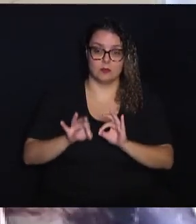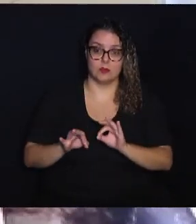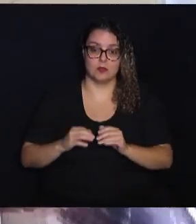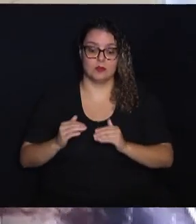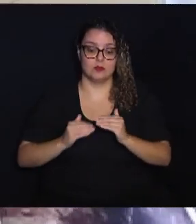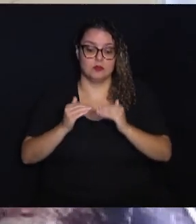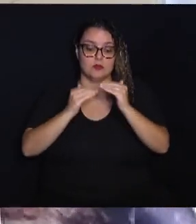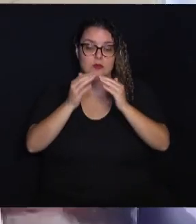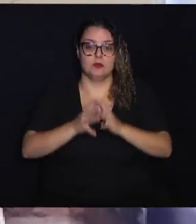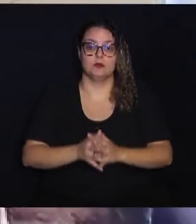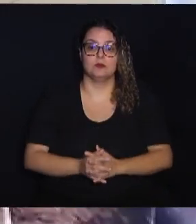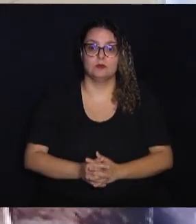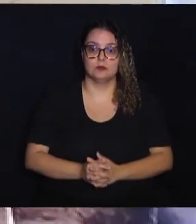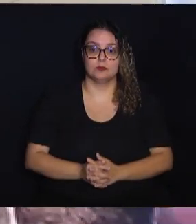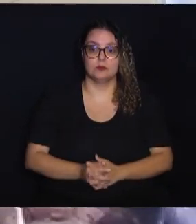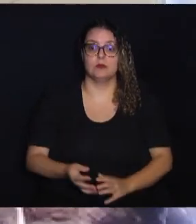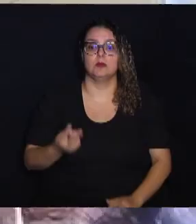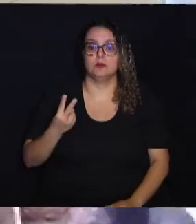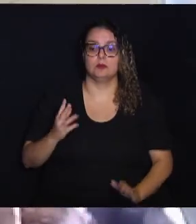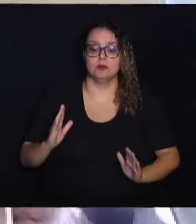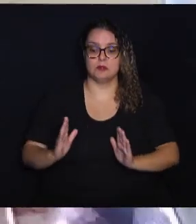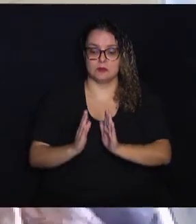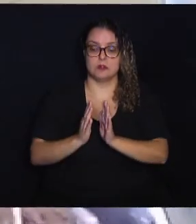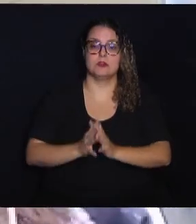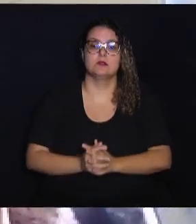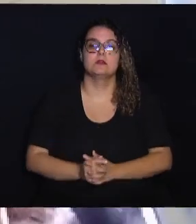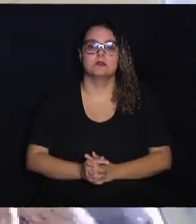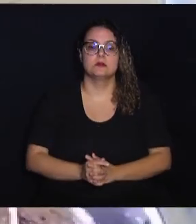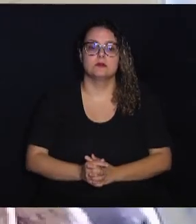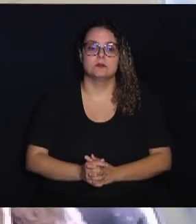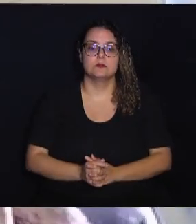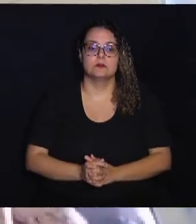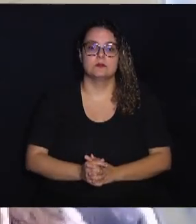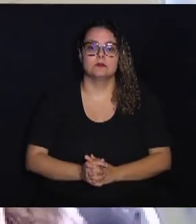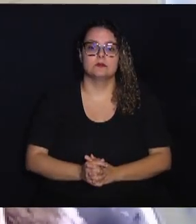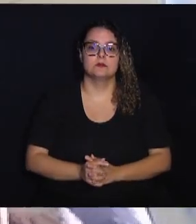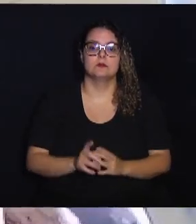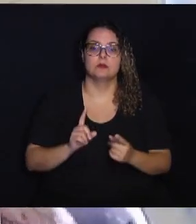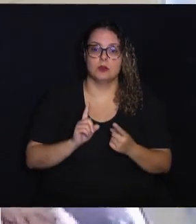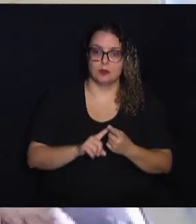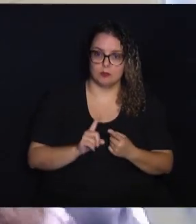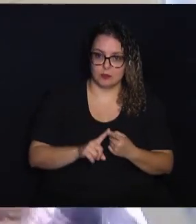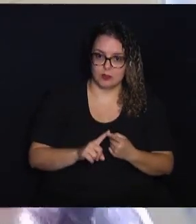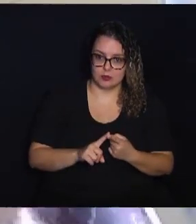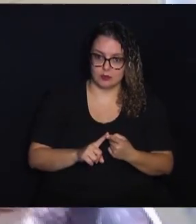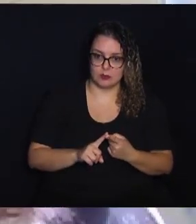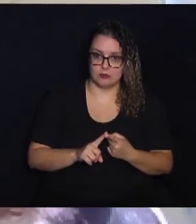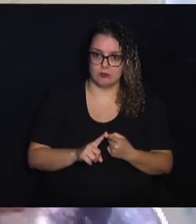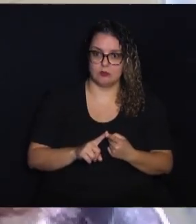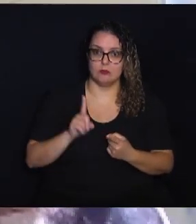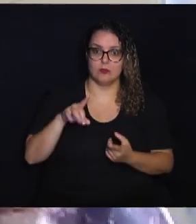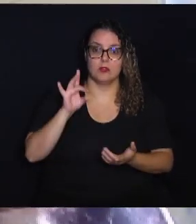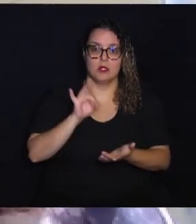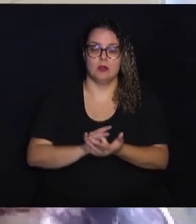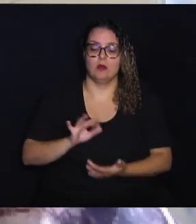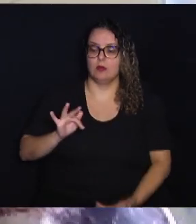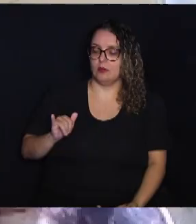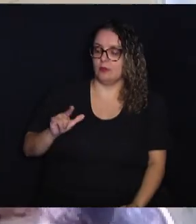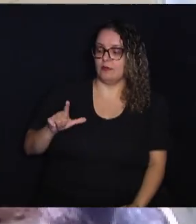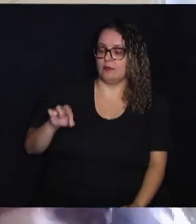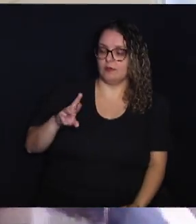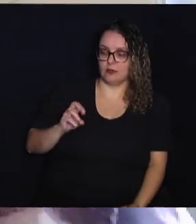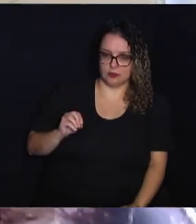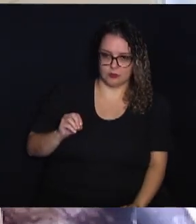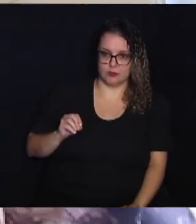a gente desenvolveu duas frentes, né? Vamos dizer, né? Uma frente que é realmente o